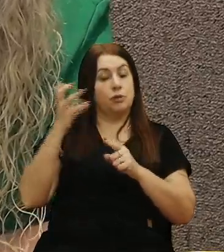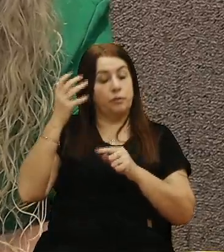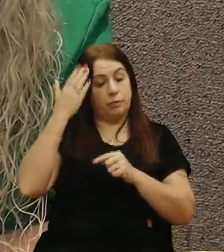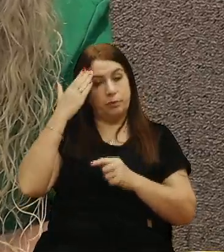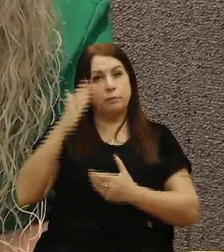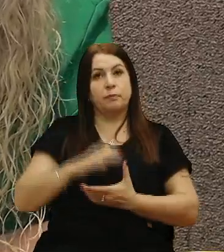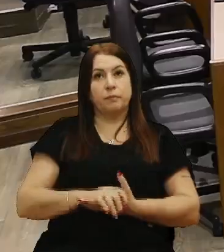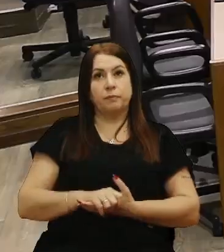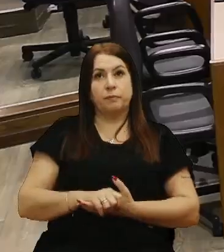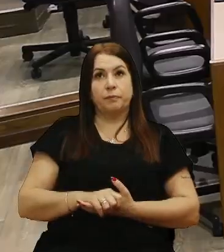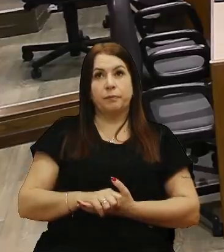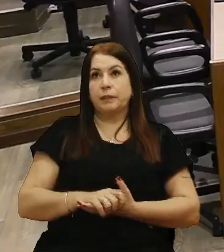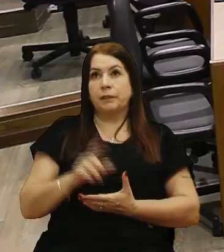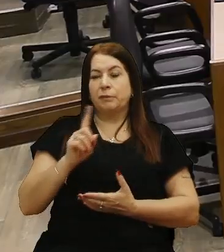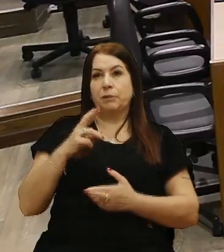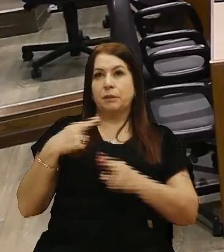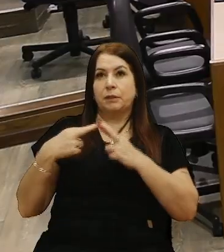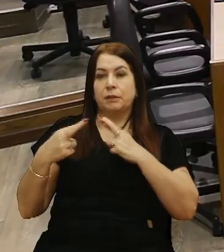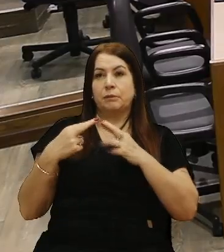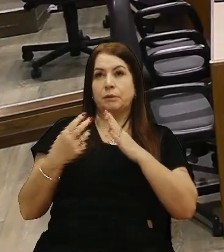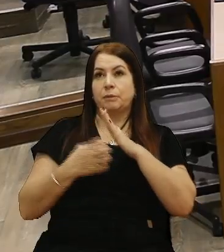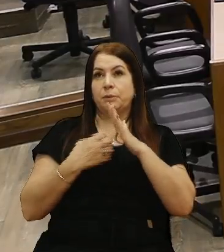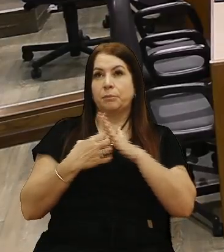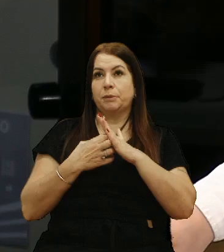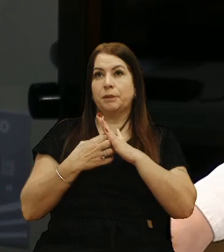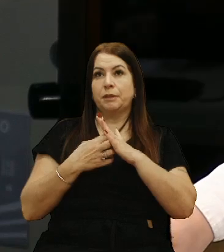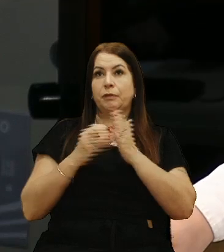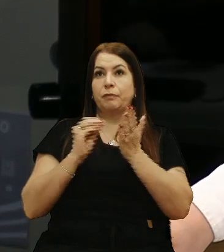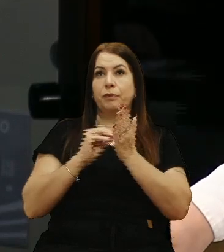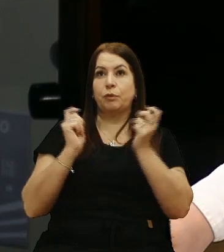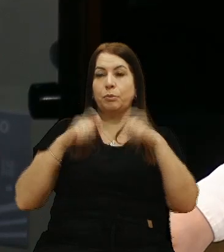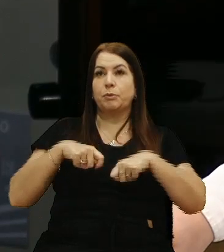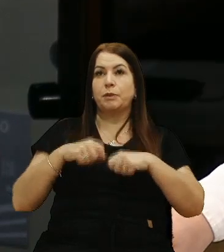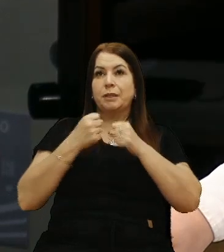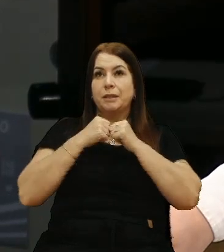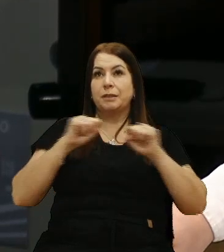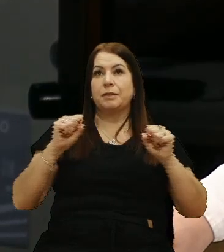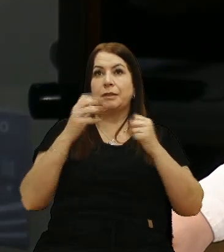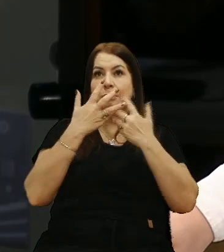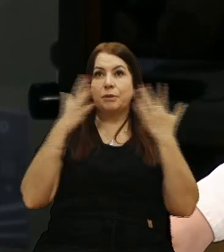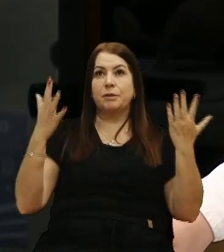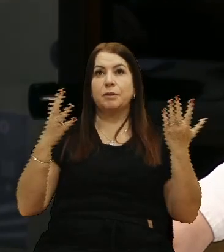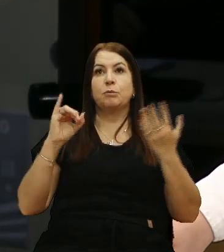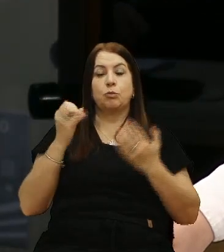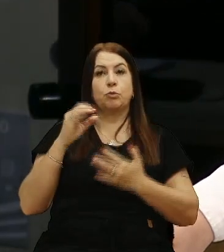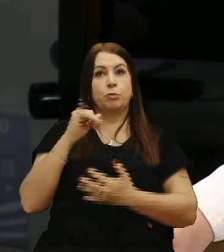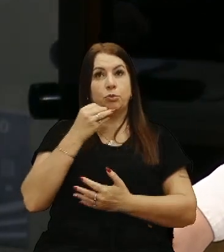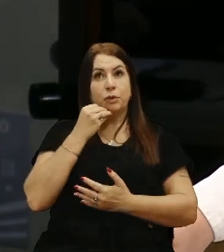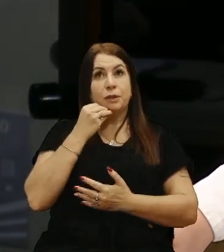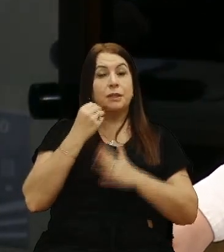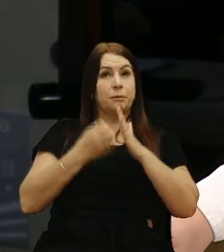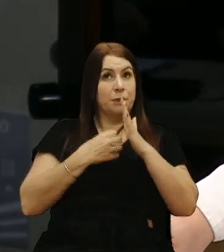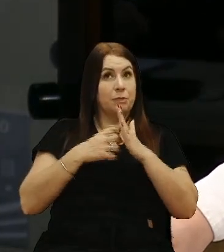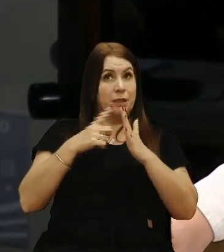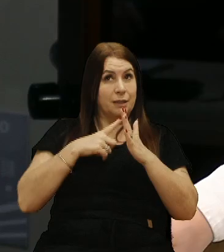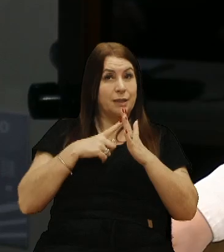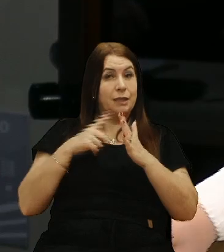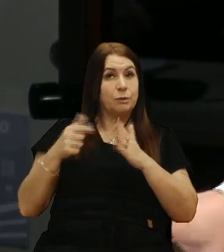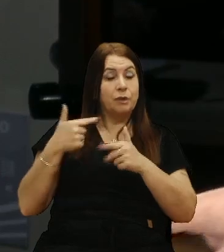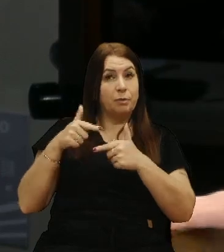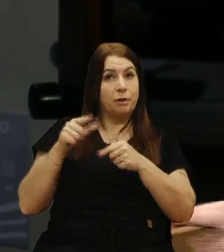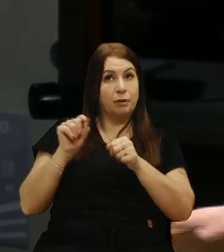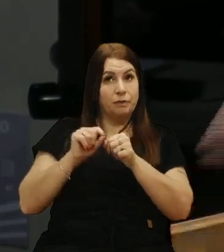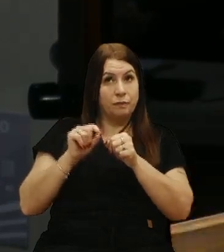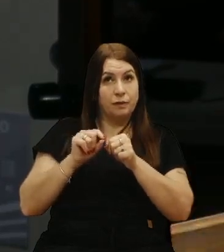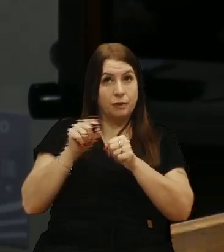Obrigado. Isso não tem nenhuma relação com a empresa, tem relação com a incompetência da Secretaria do Meio Ambiente em muitas oportunidades. A empresa tem que receber pelo serviço que faz,